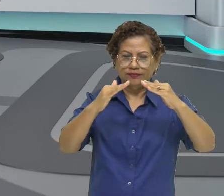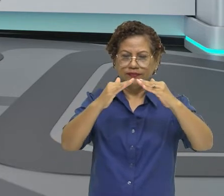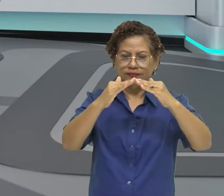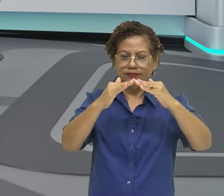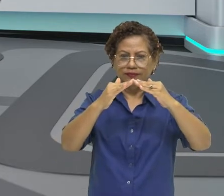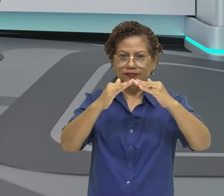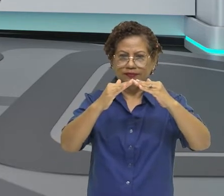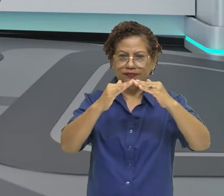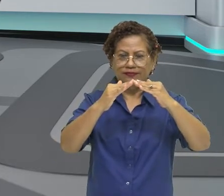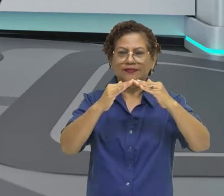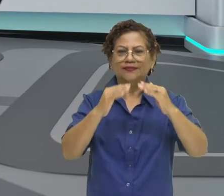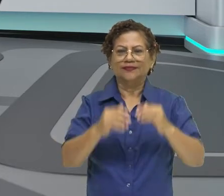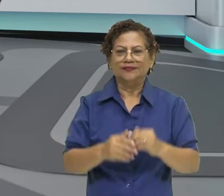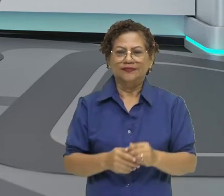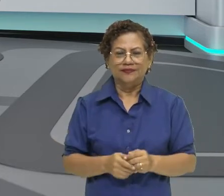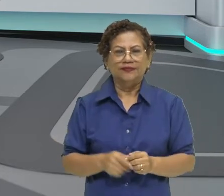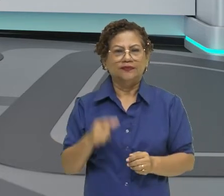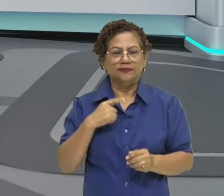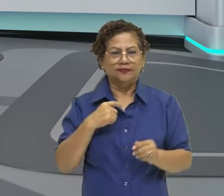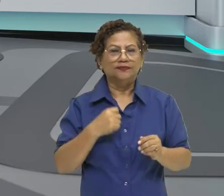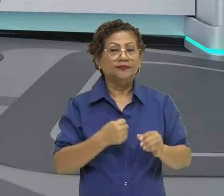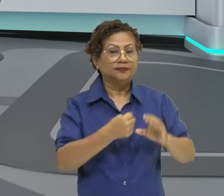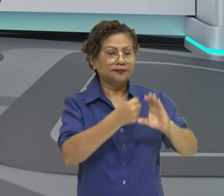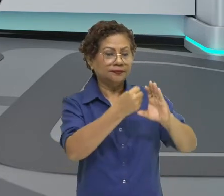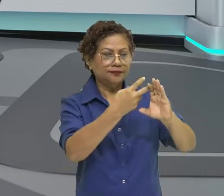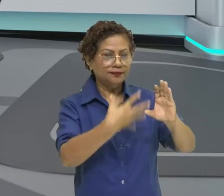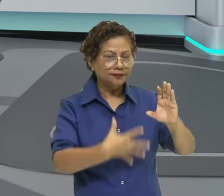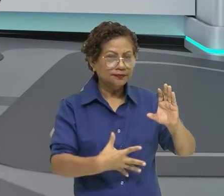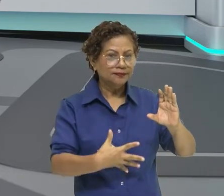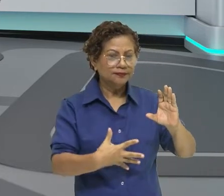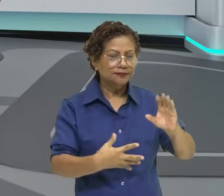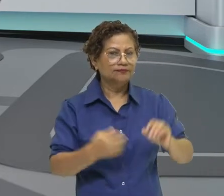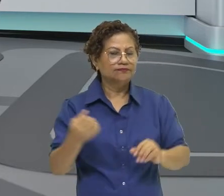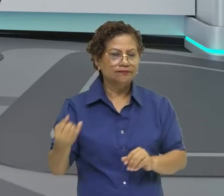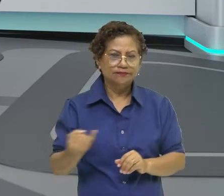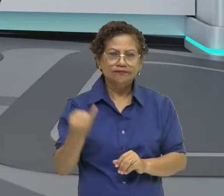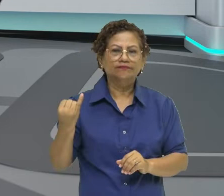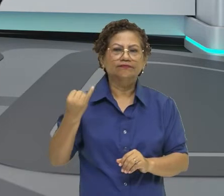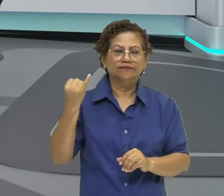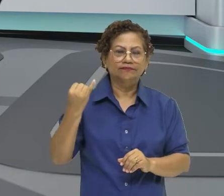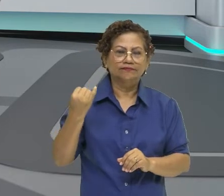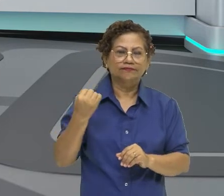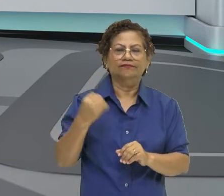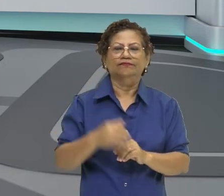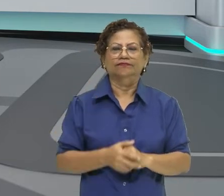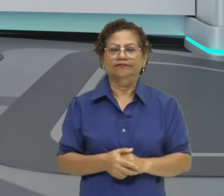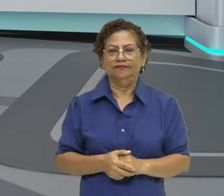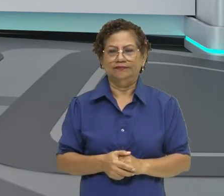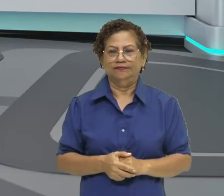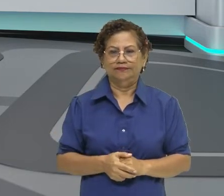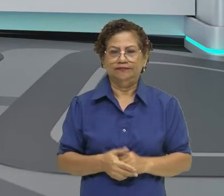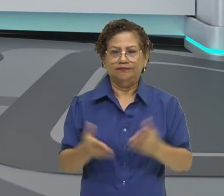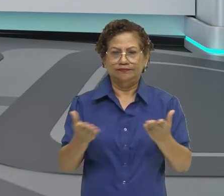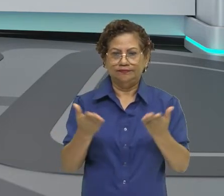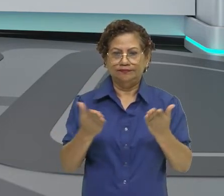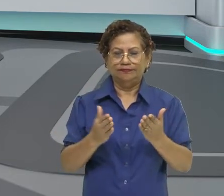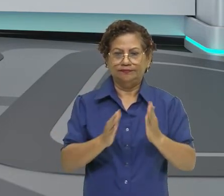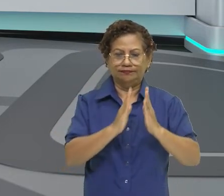era isso que conseguia diferenciá-las nas estruturas. Vamos ver a ordem